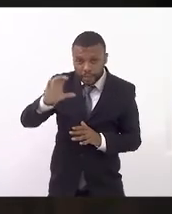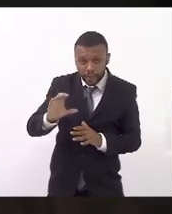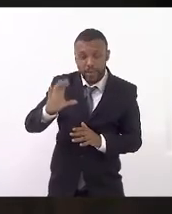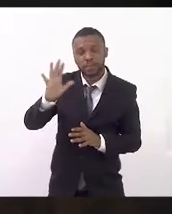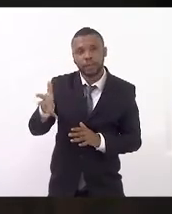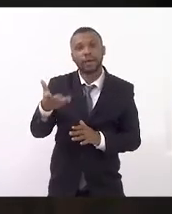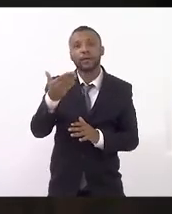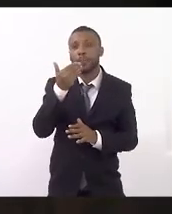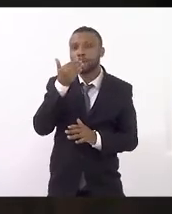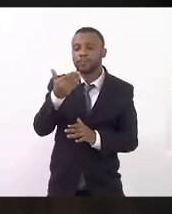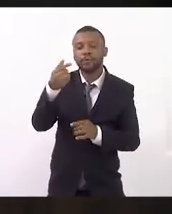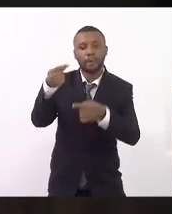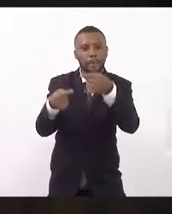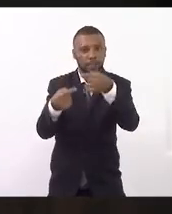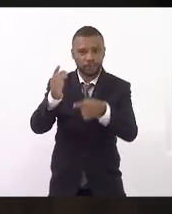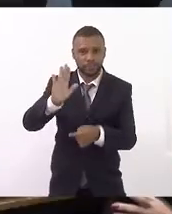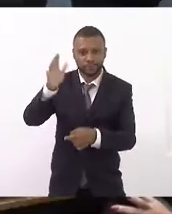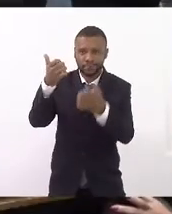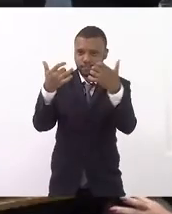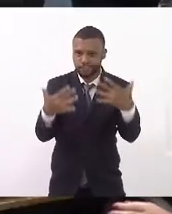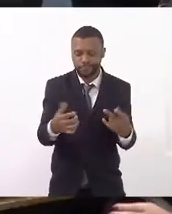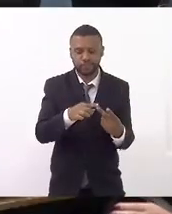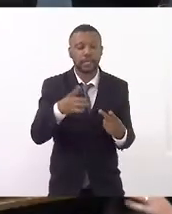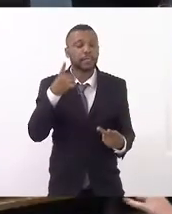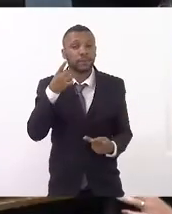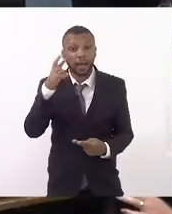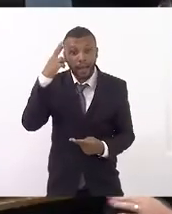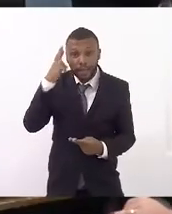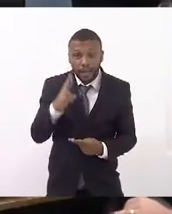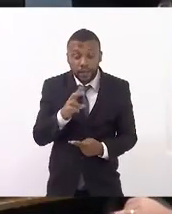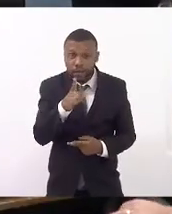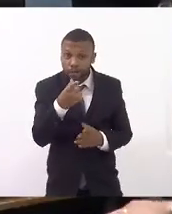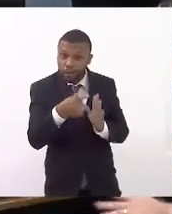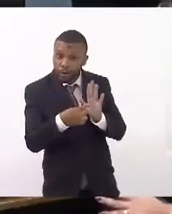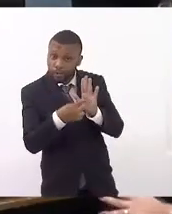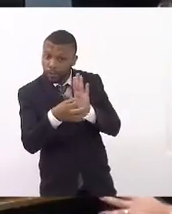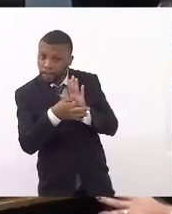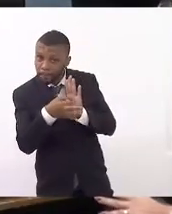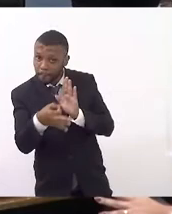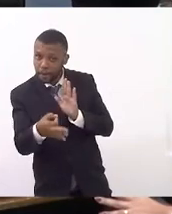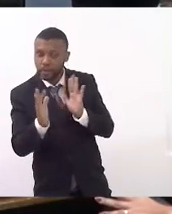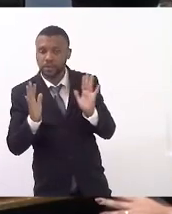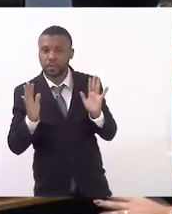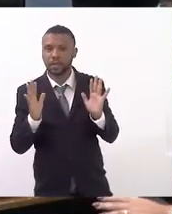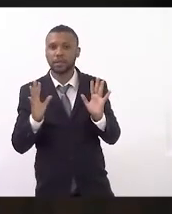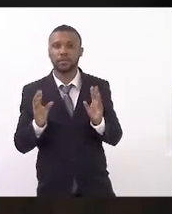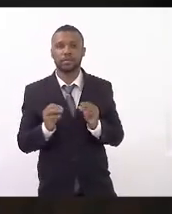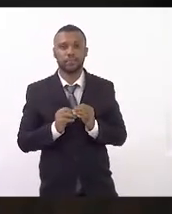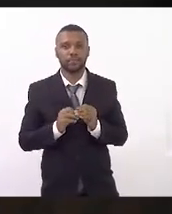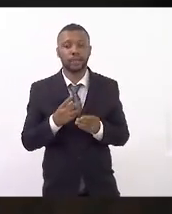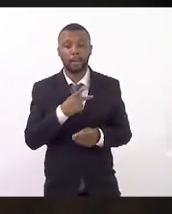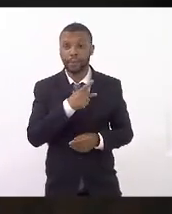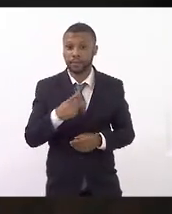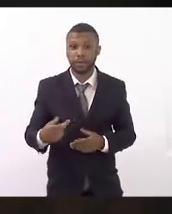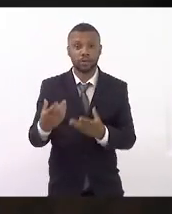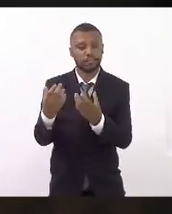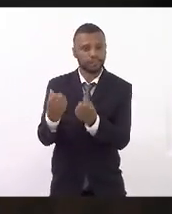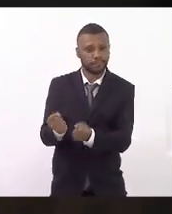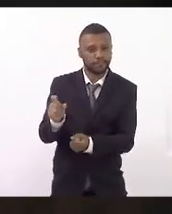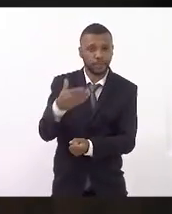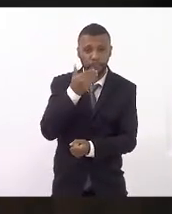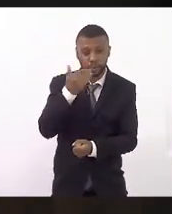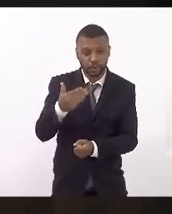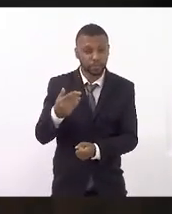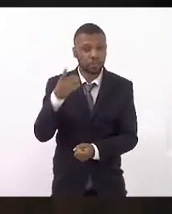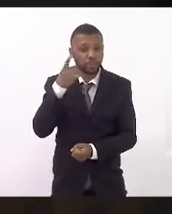discutir quem mais? Deputada Renata... Eu vou dar parecer. Ok. A presidência deferiu o pedido do deputado